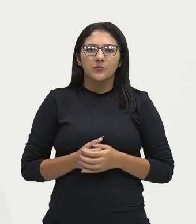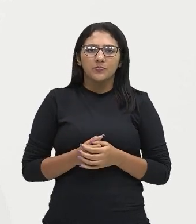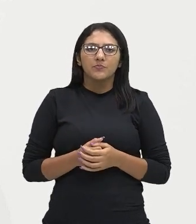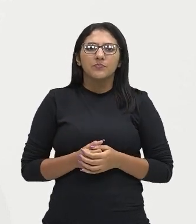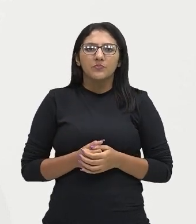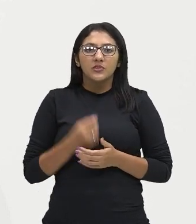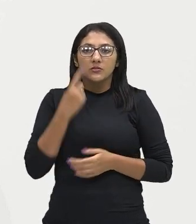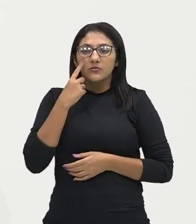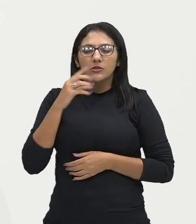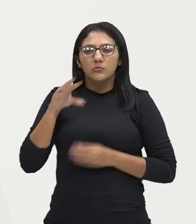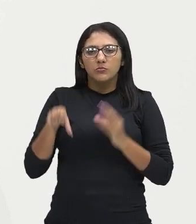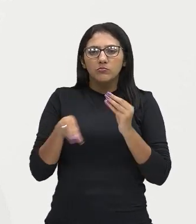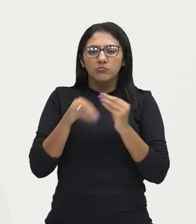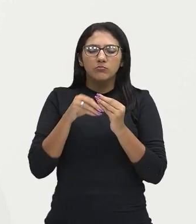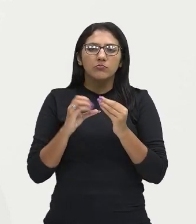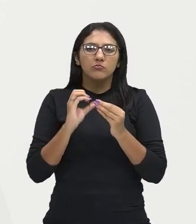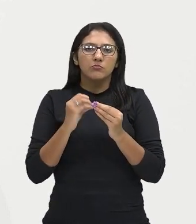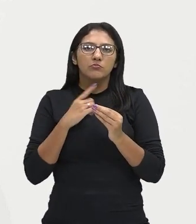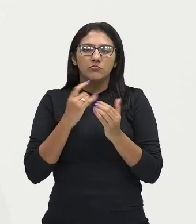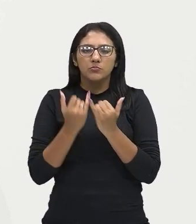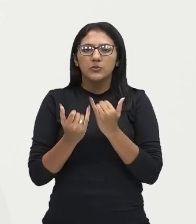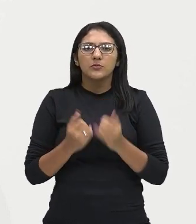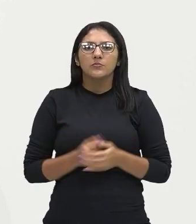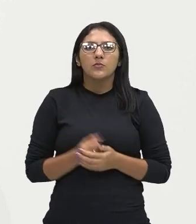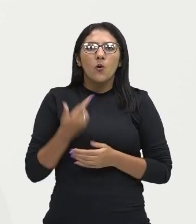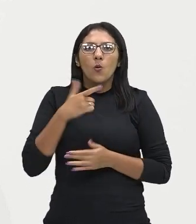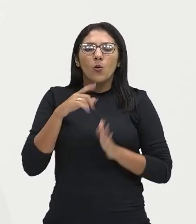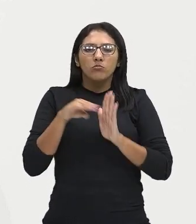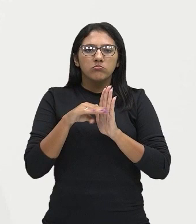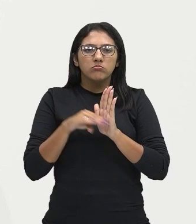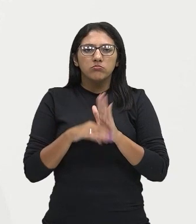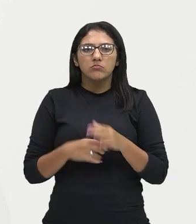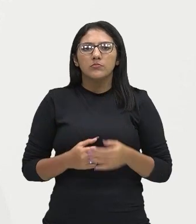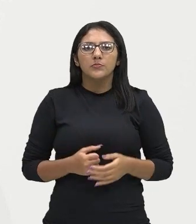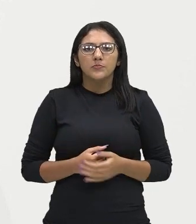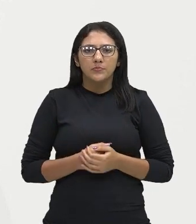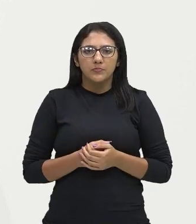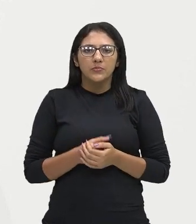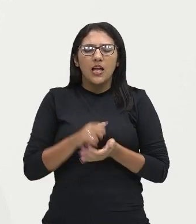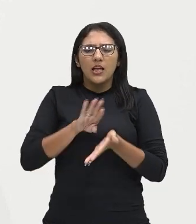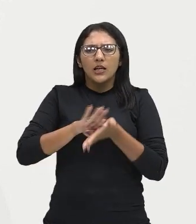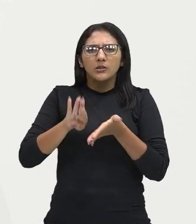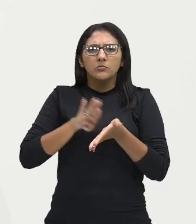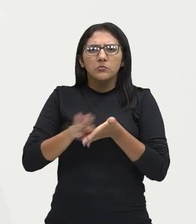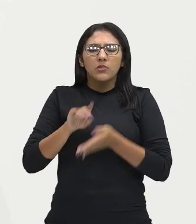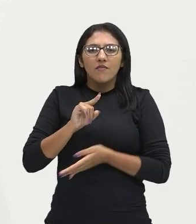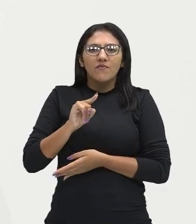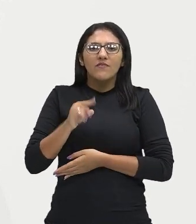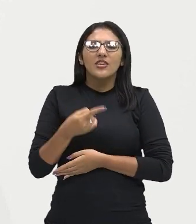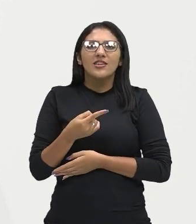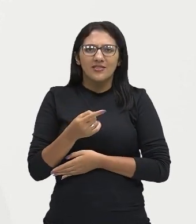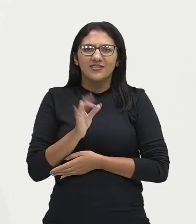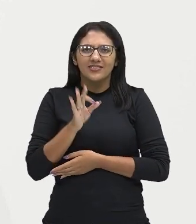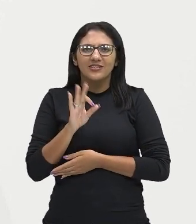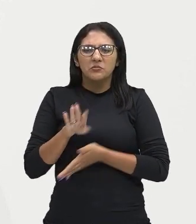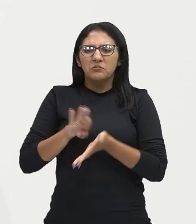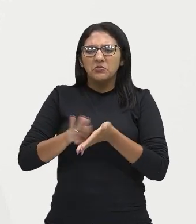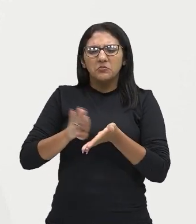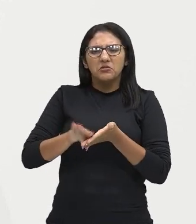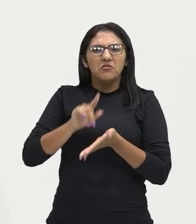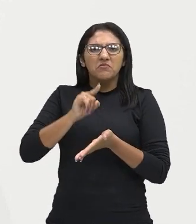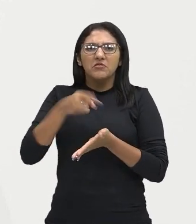completou com 0 aí, ficamos com a mesma quantidade. Qual é a outra regra? Suprimimos as vírgulas. Suprimir, pessoal, a ideia é de excluir as vírgulas, tá